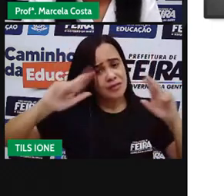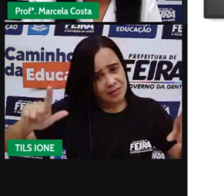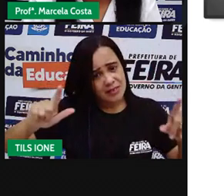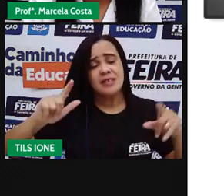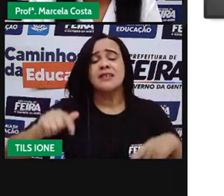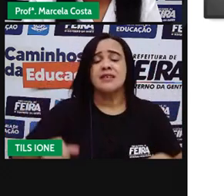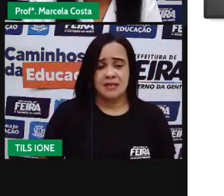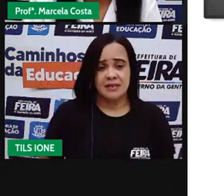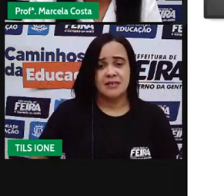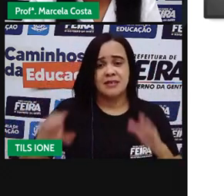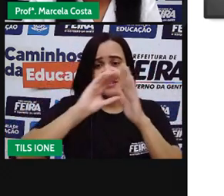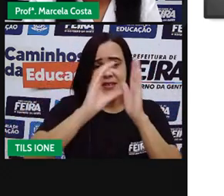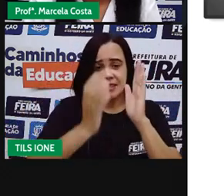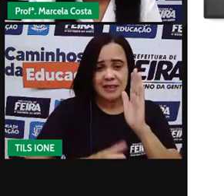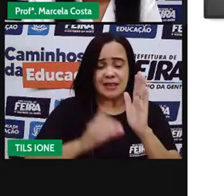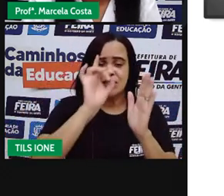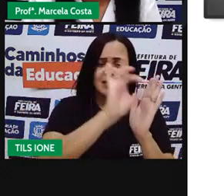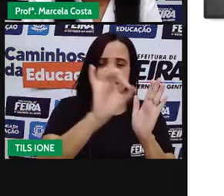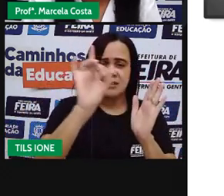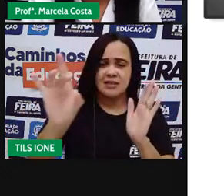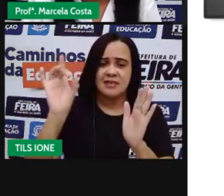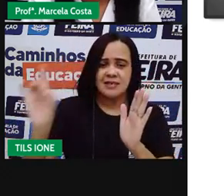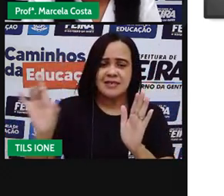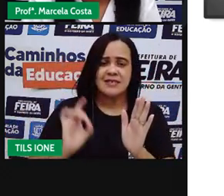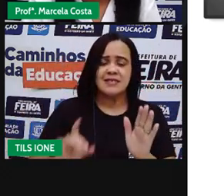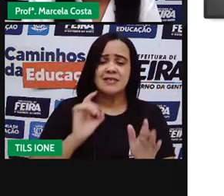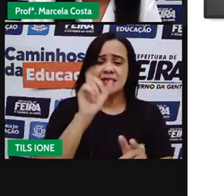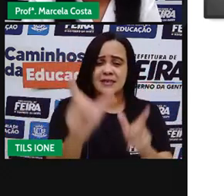a característica de uma pessoa que